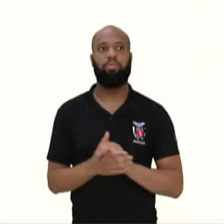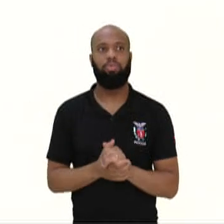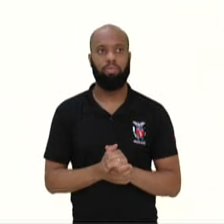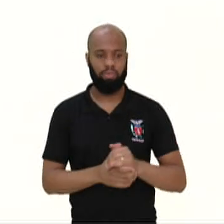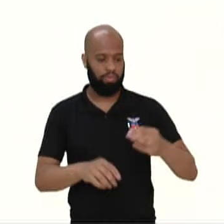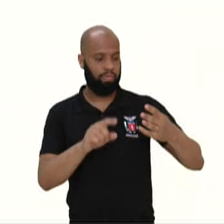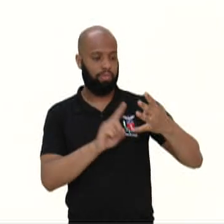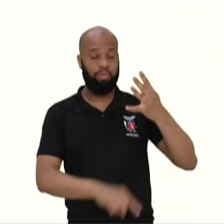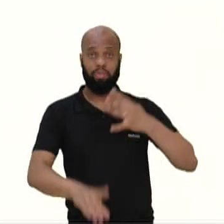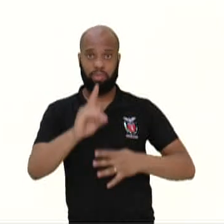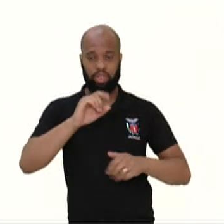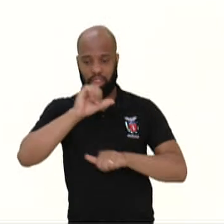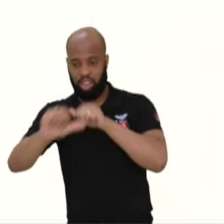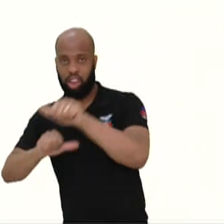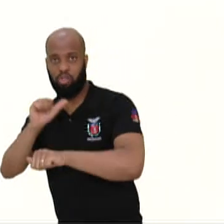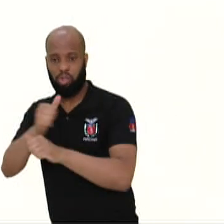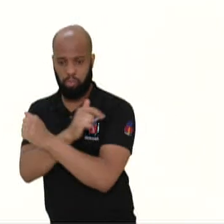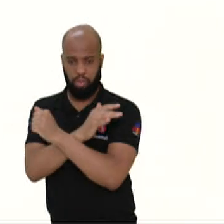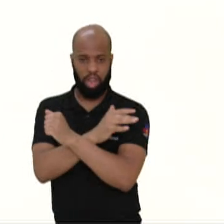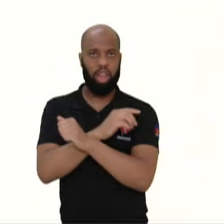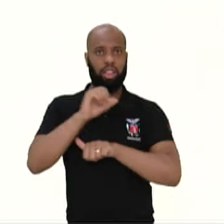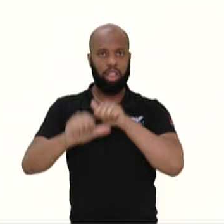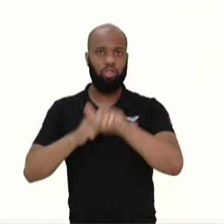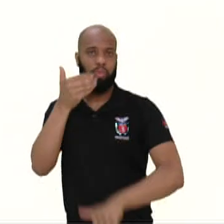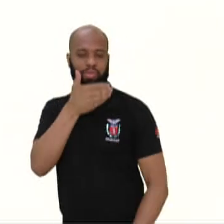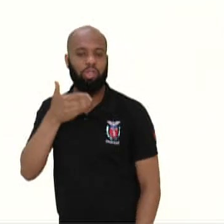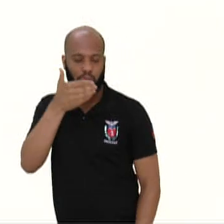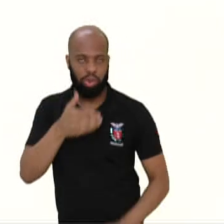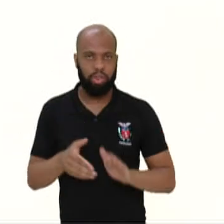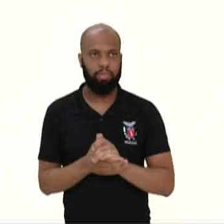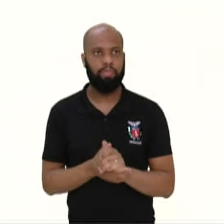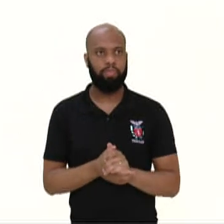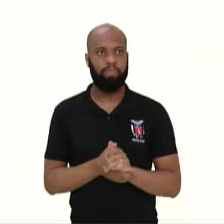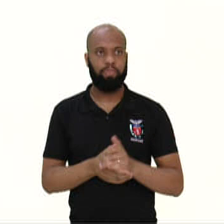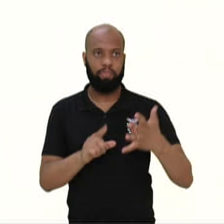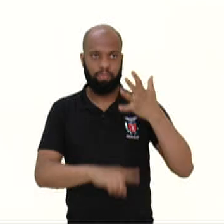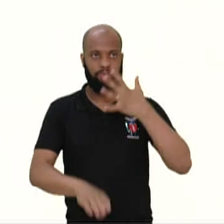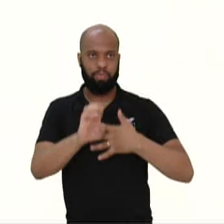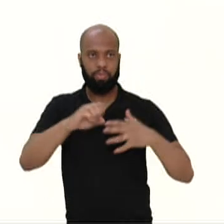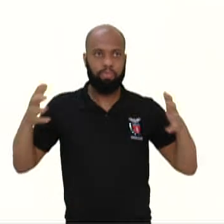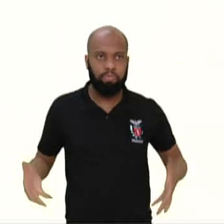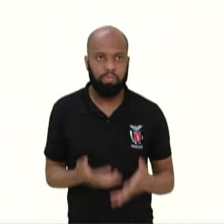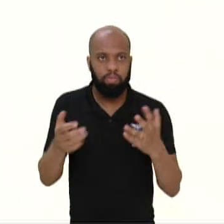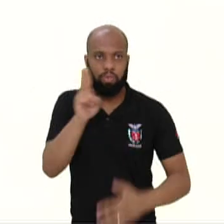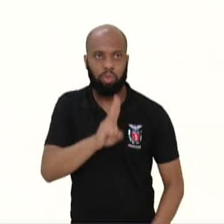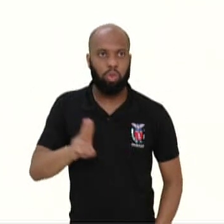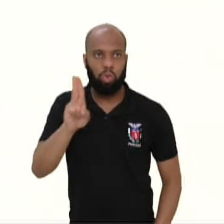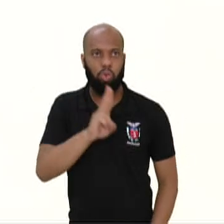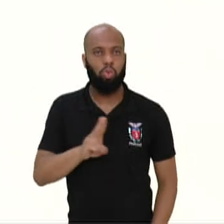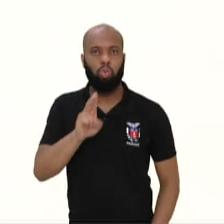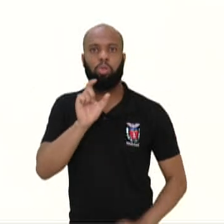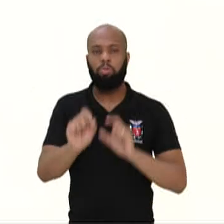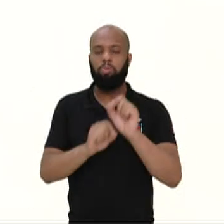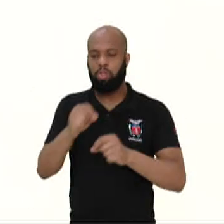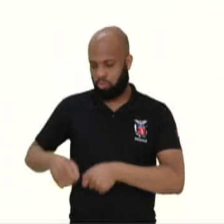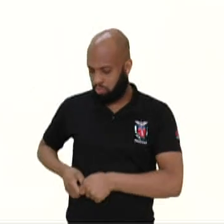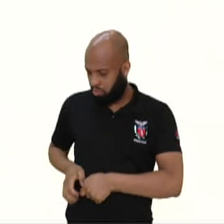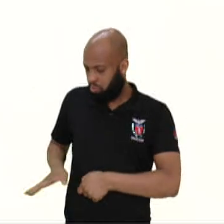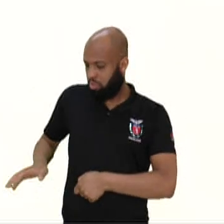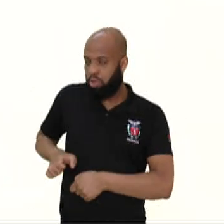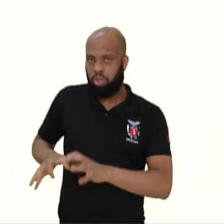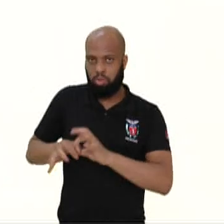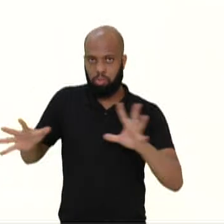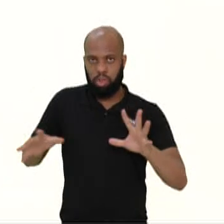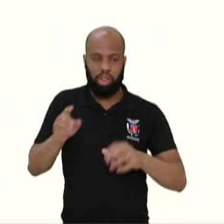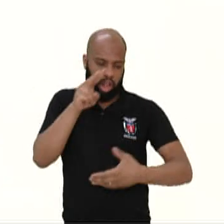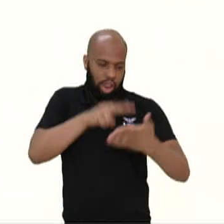letra D, transformar ácidos graxos em glicogênio, ou letra E, estimular a utilização do glicogênio. Leiam